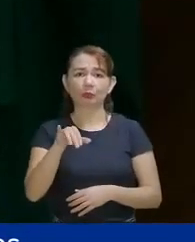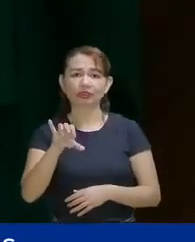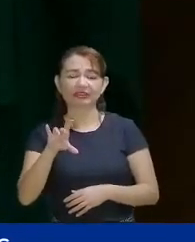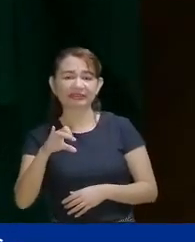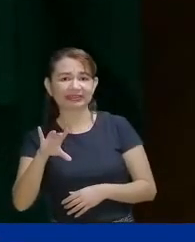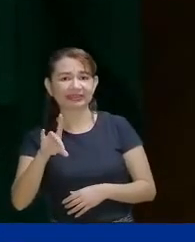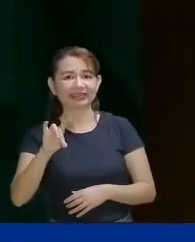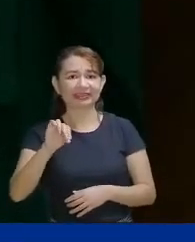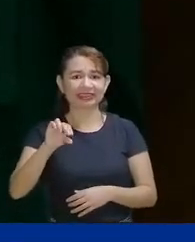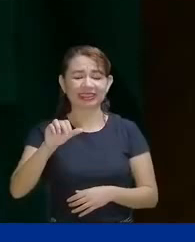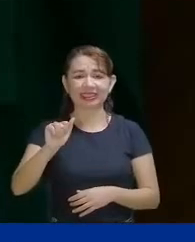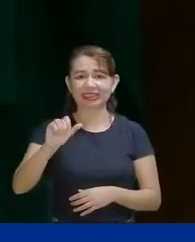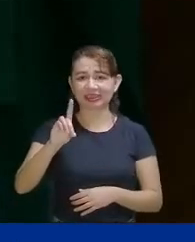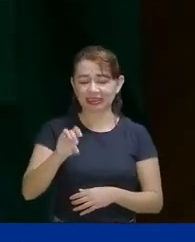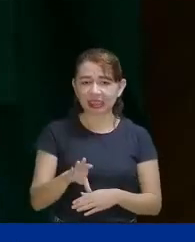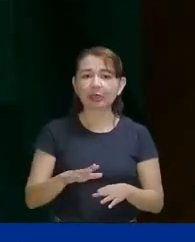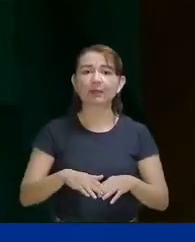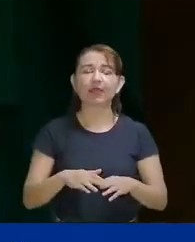de publicidade.